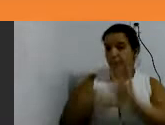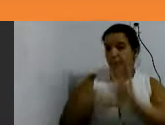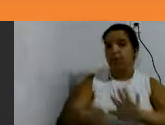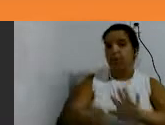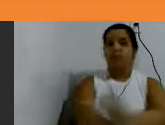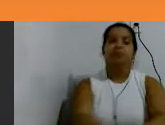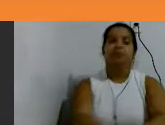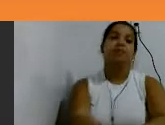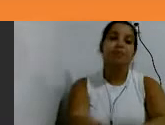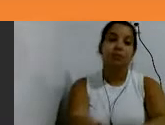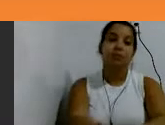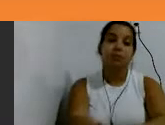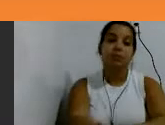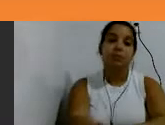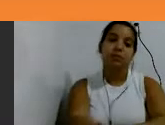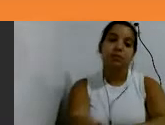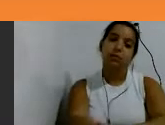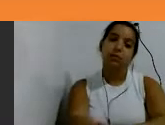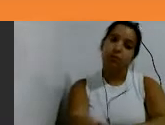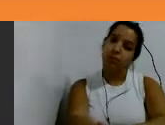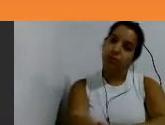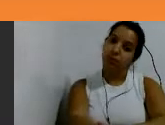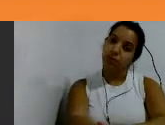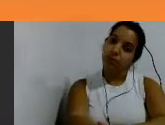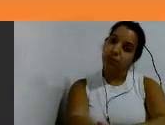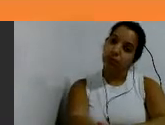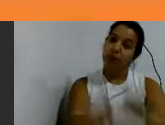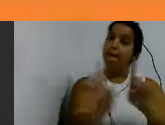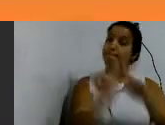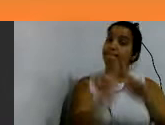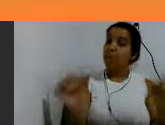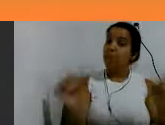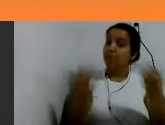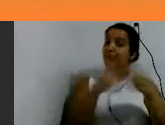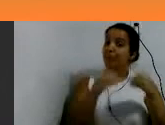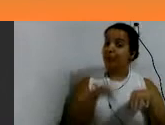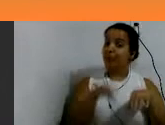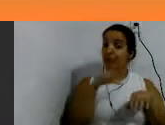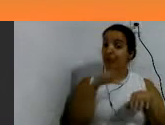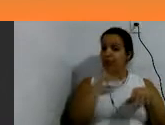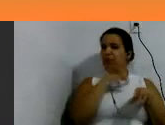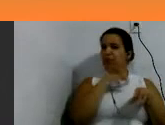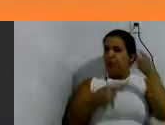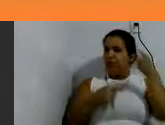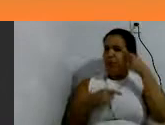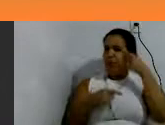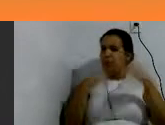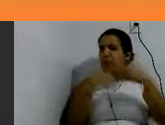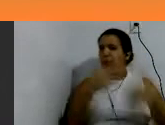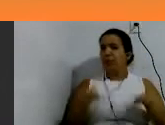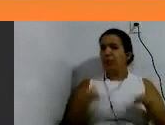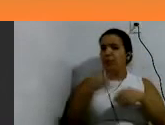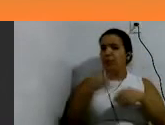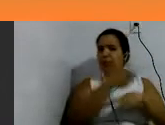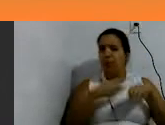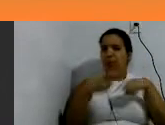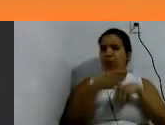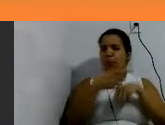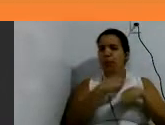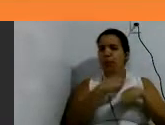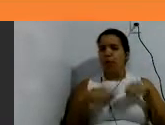Só que aqui a gente tem uma desvantagem. O que vocês acham de um processo de cultura?